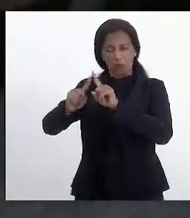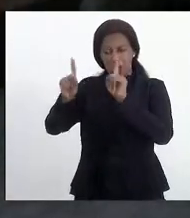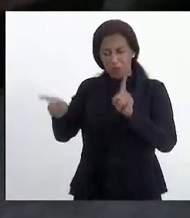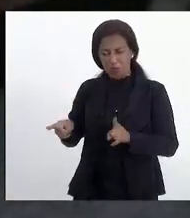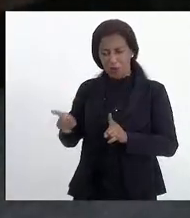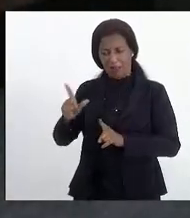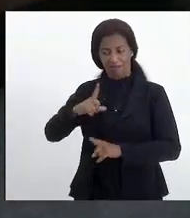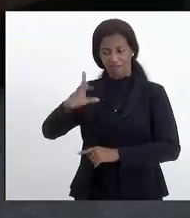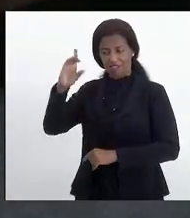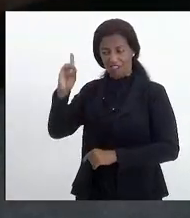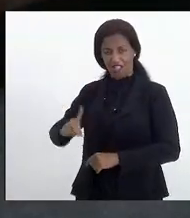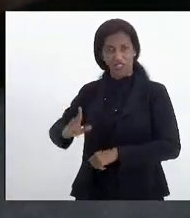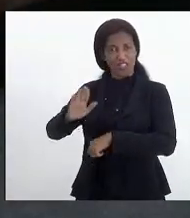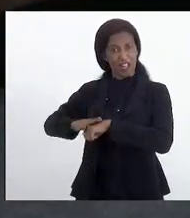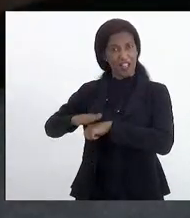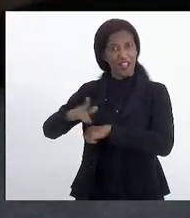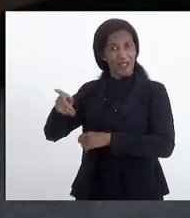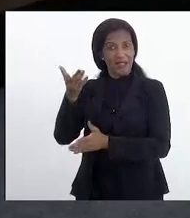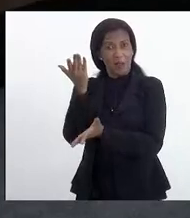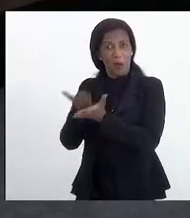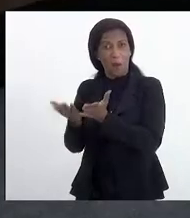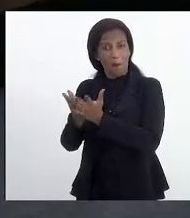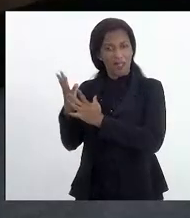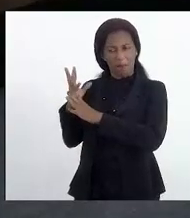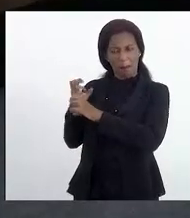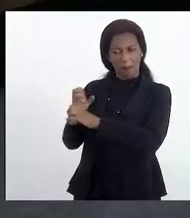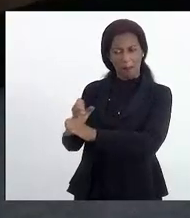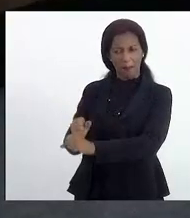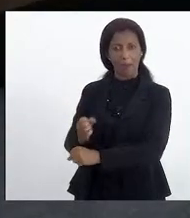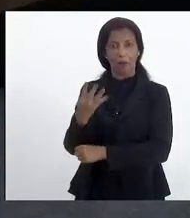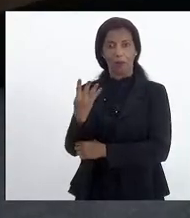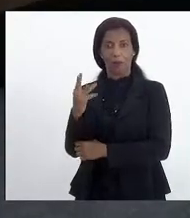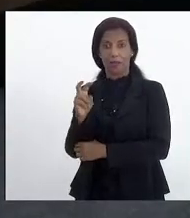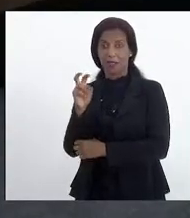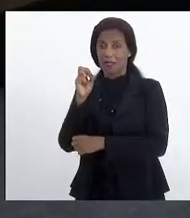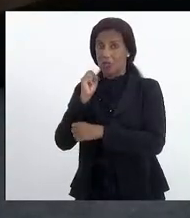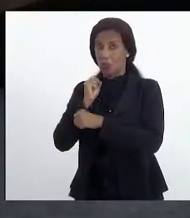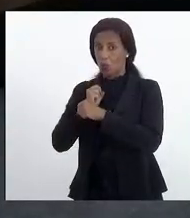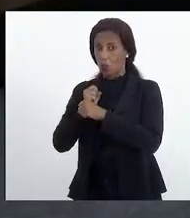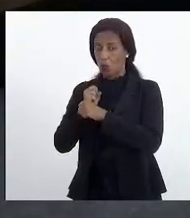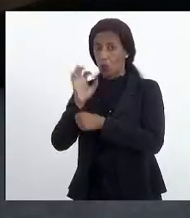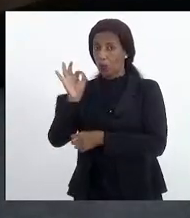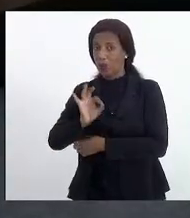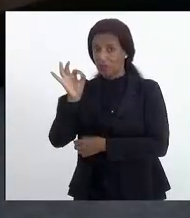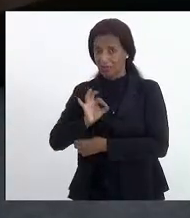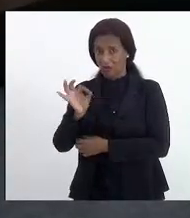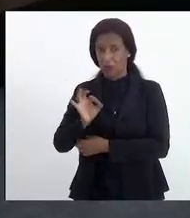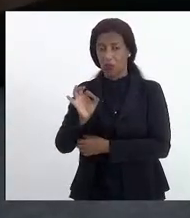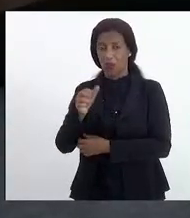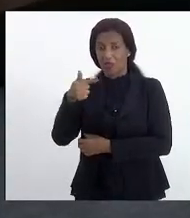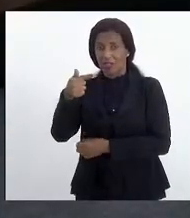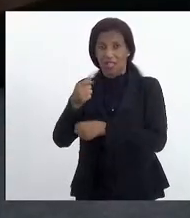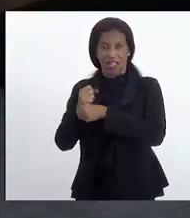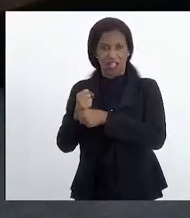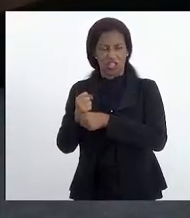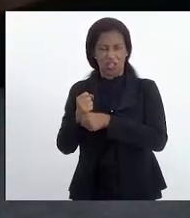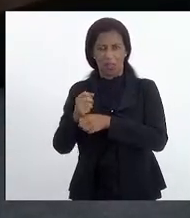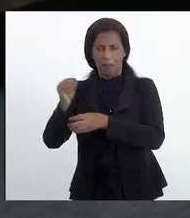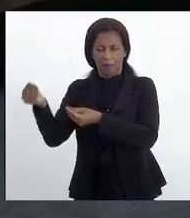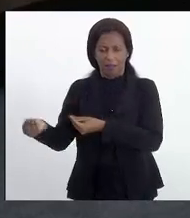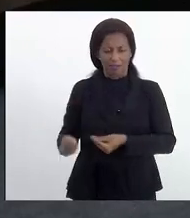merece, porque ele está com perdas acumuladas de 45% ao longo de 7 anos, mas se retirar com